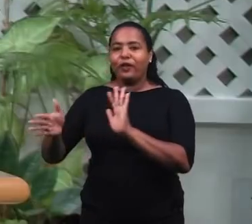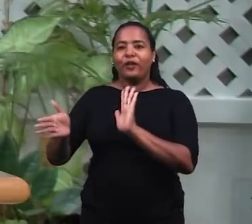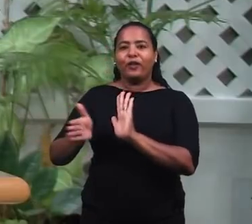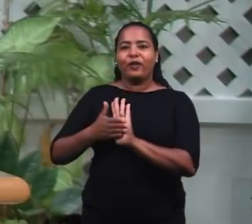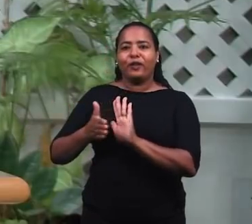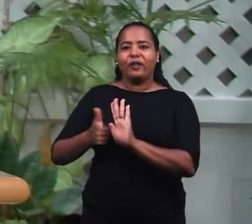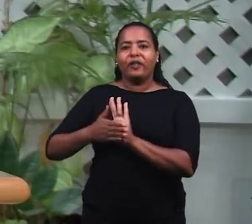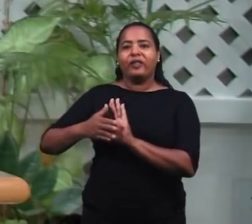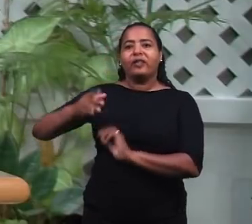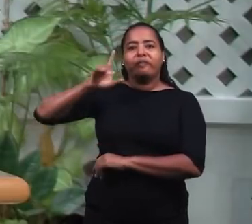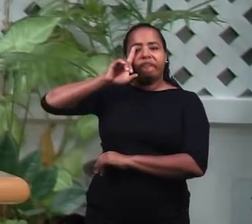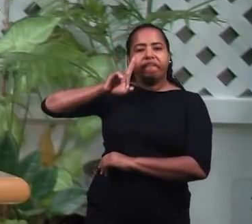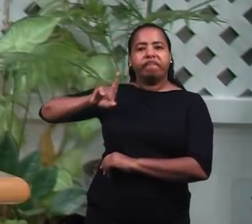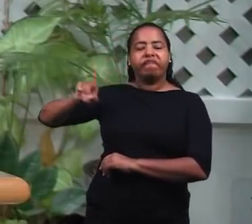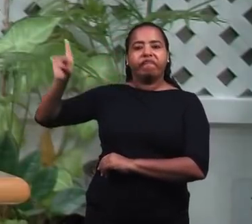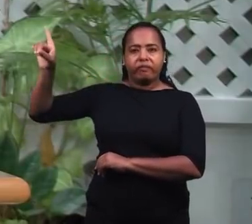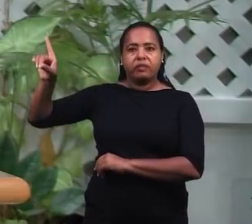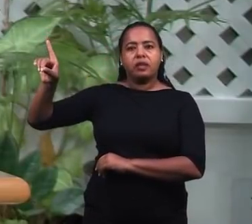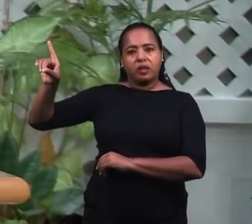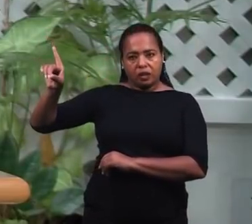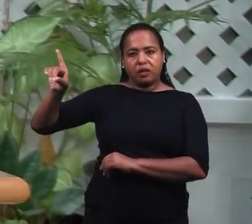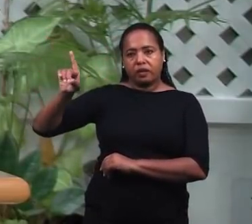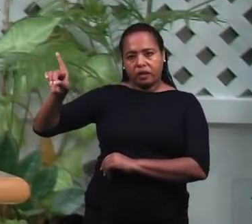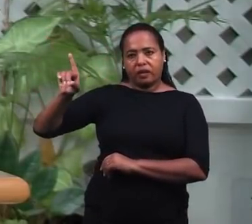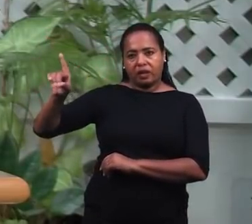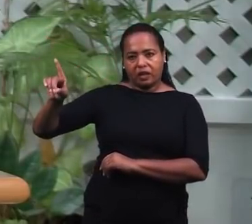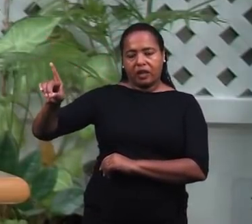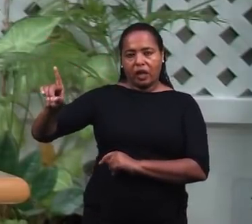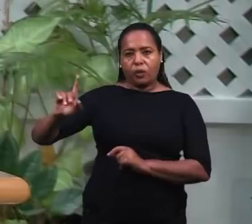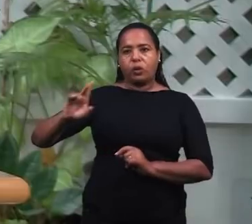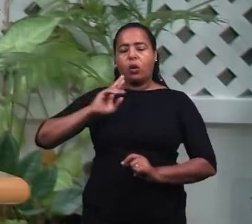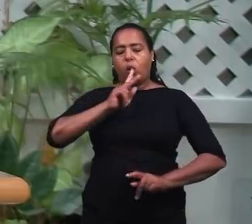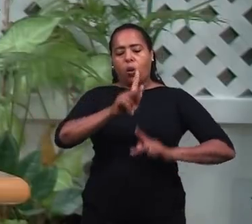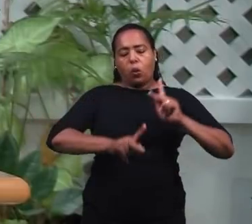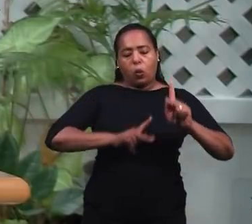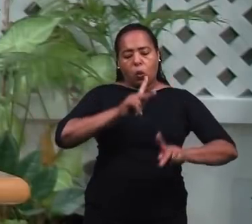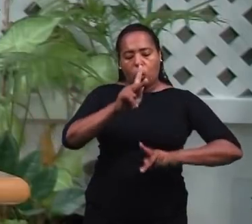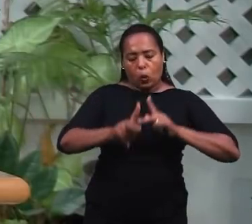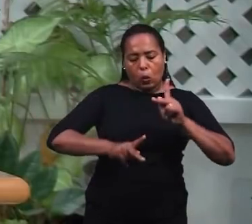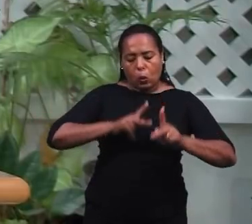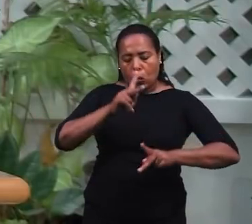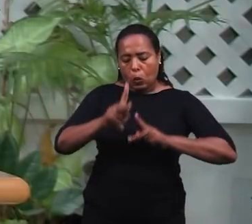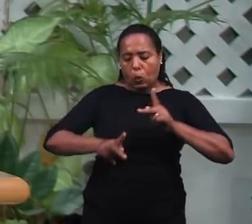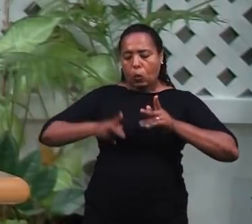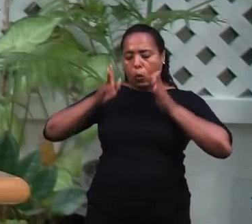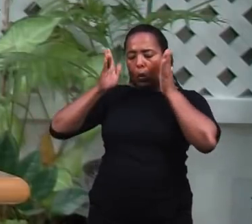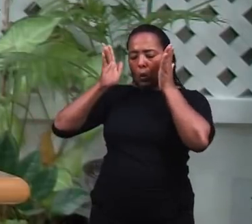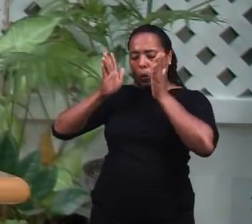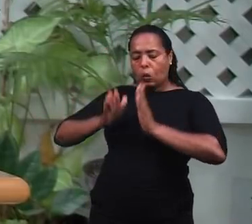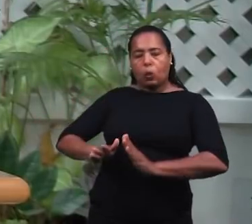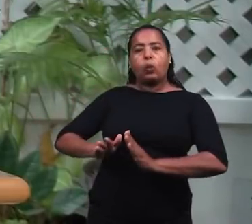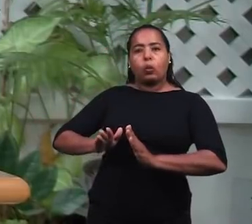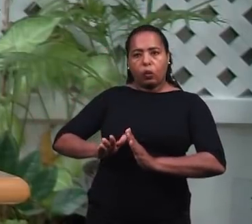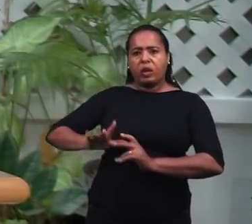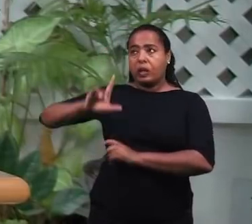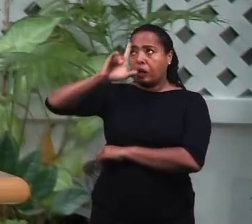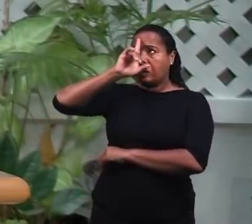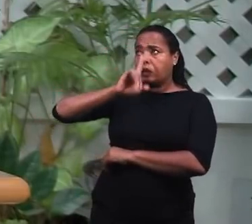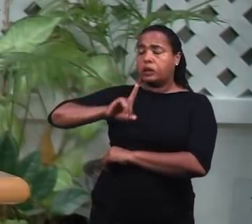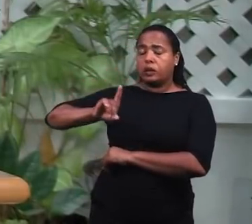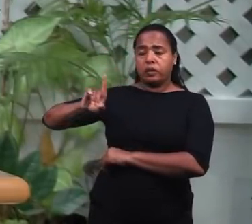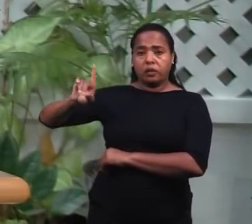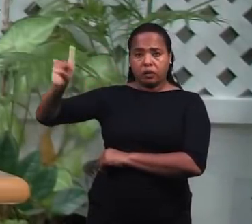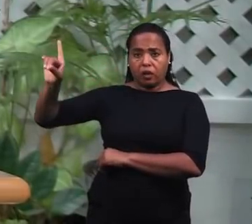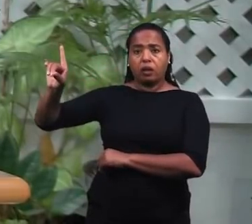o projeto de Deus para os gentios, que somos nós. E